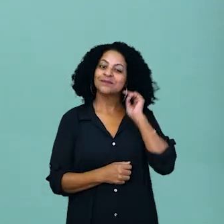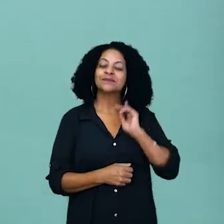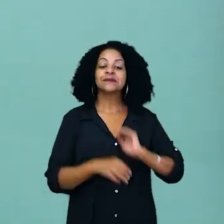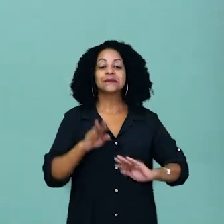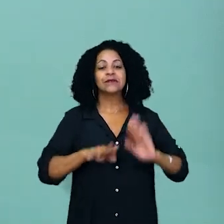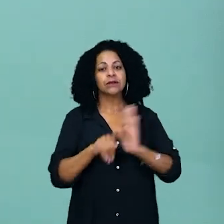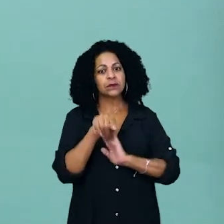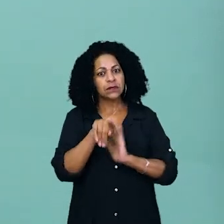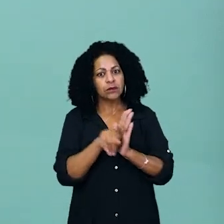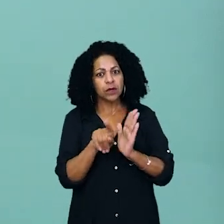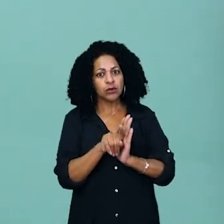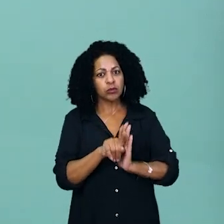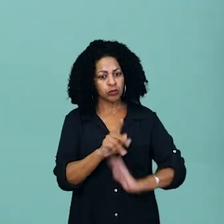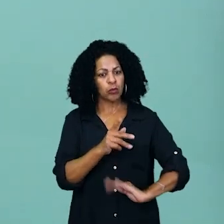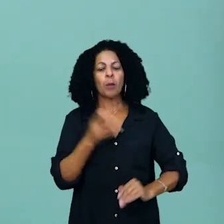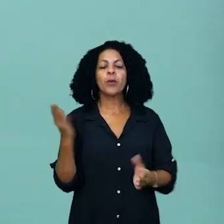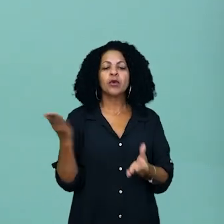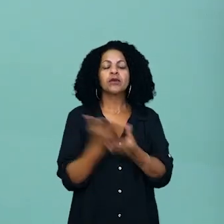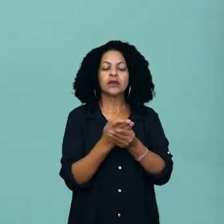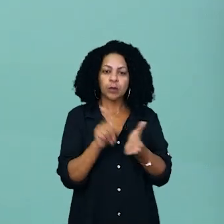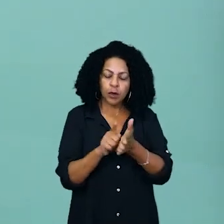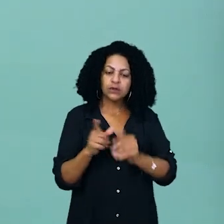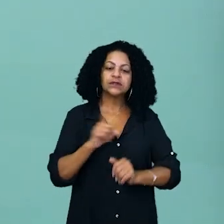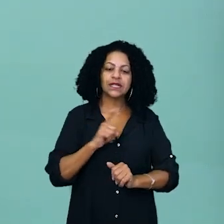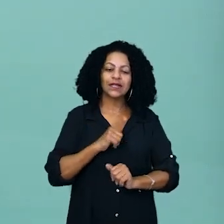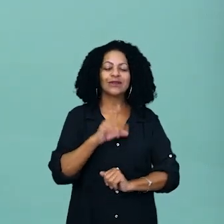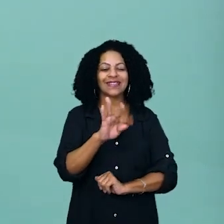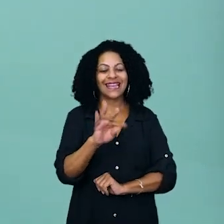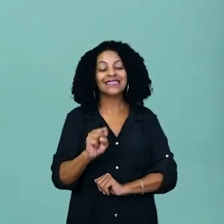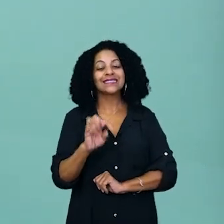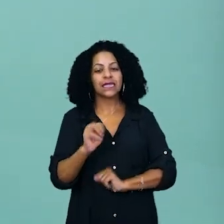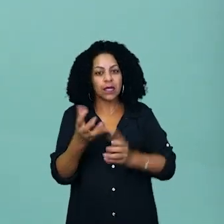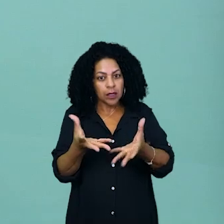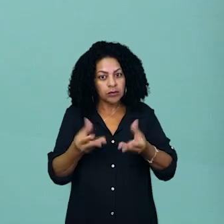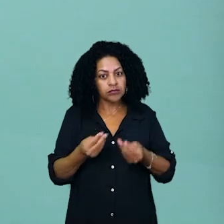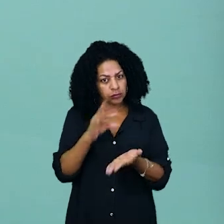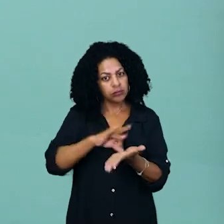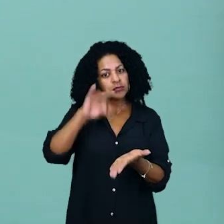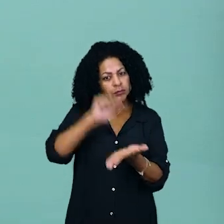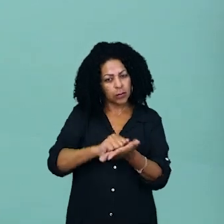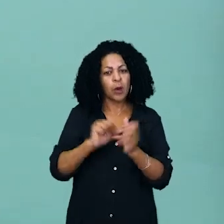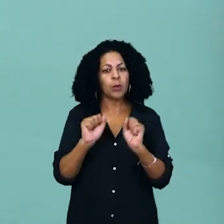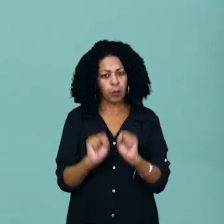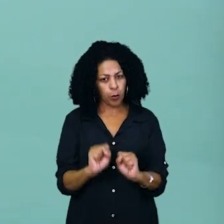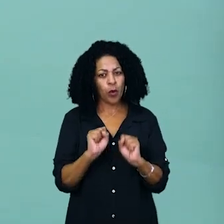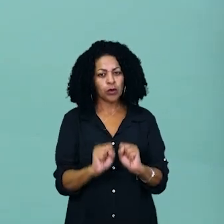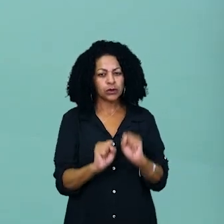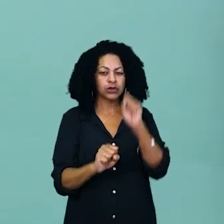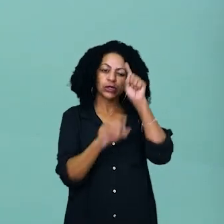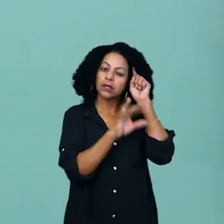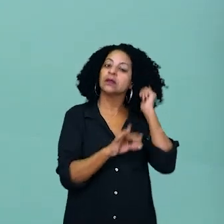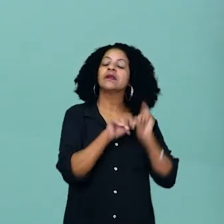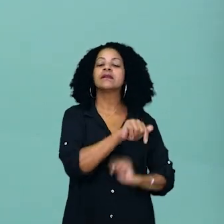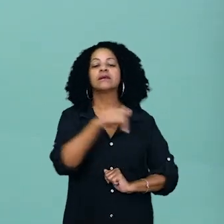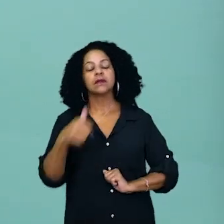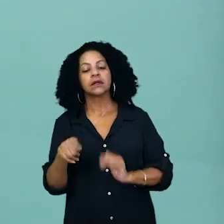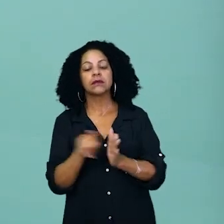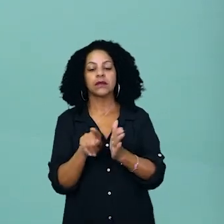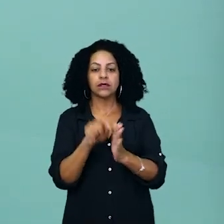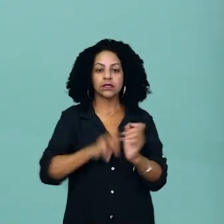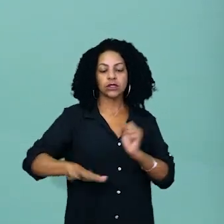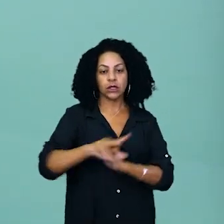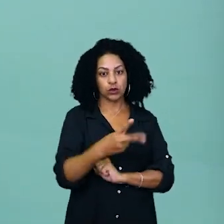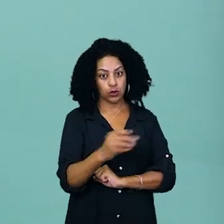você tem processo em tramitação na Justiça do Trabalho e quer conciliar, o TST está recebendo inscrições para a Semana Nacional da